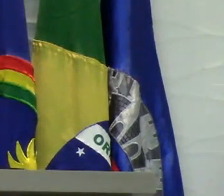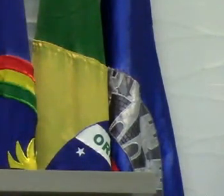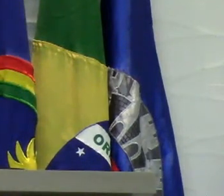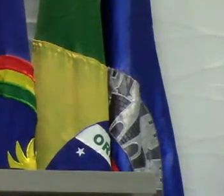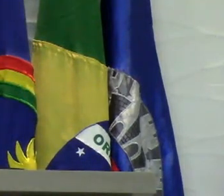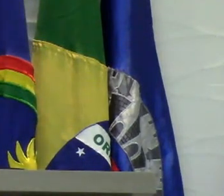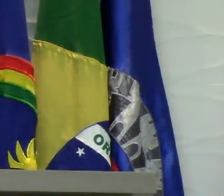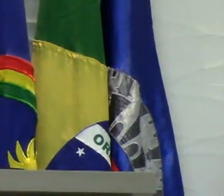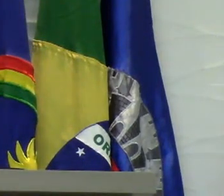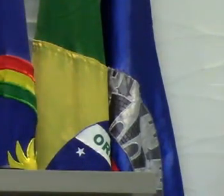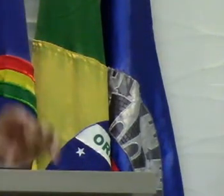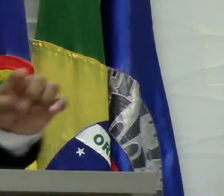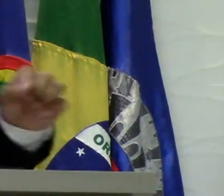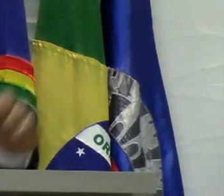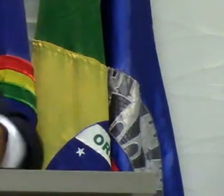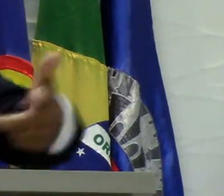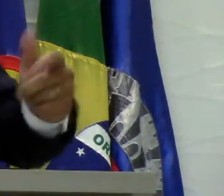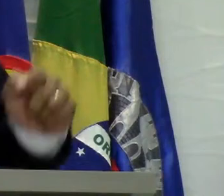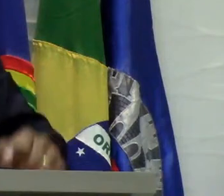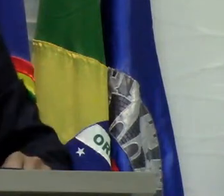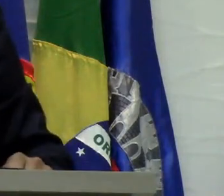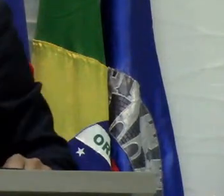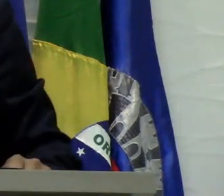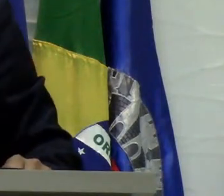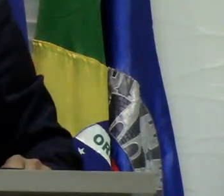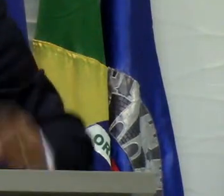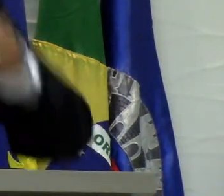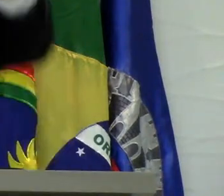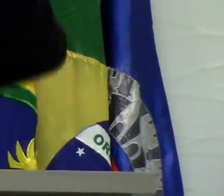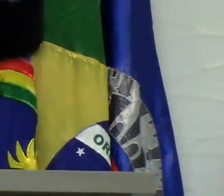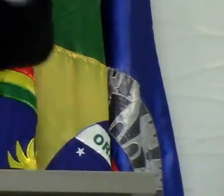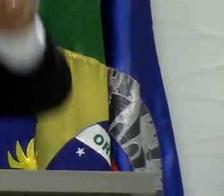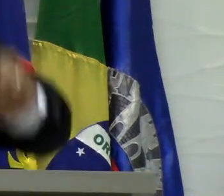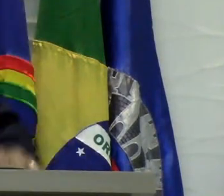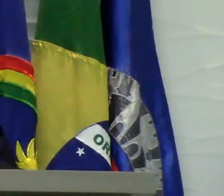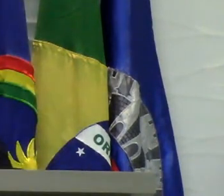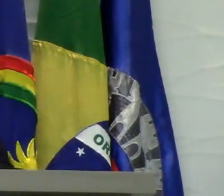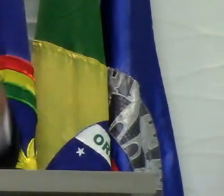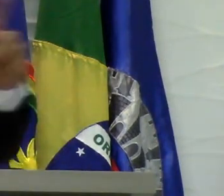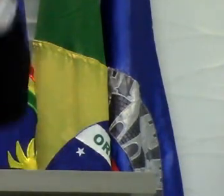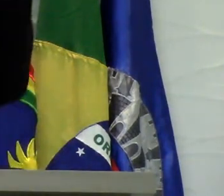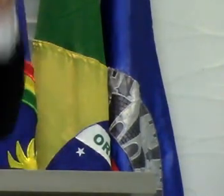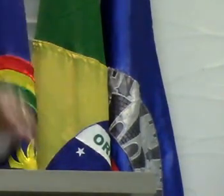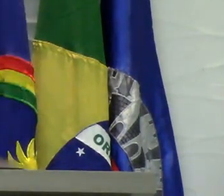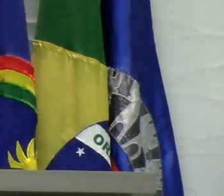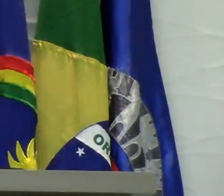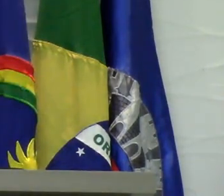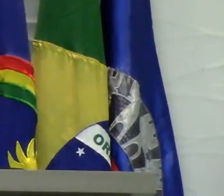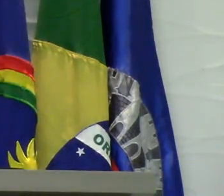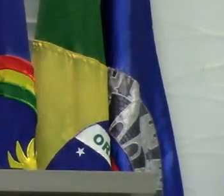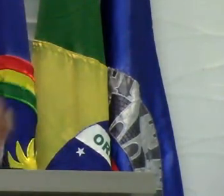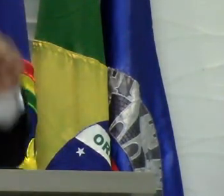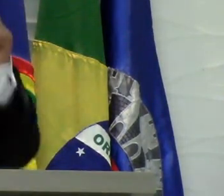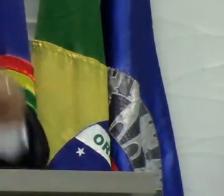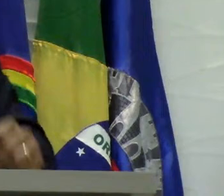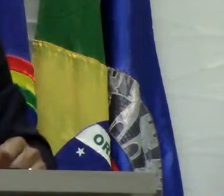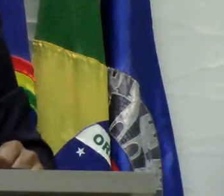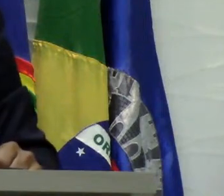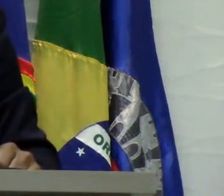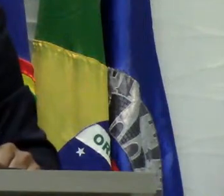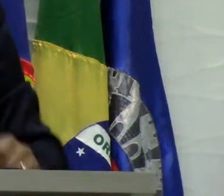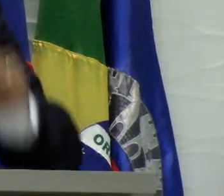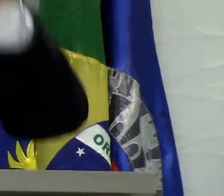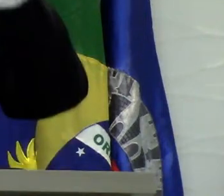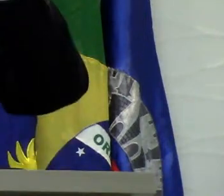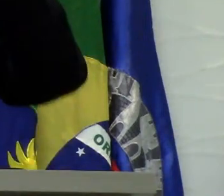sofrimento ir de combi mas eu ia porque eu gosto de fazer eu gosto de ajudar principalmente na saúde Às vezes o povo